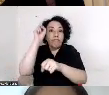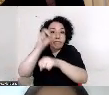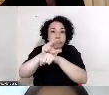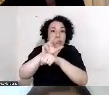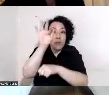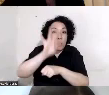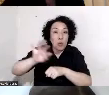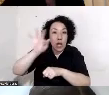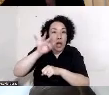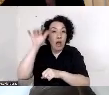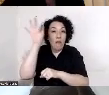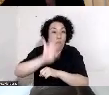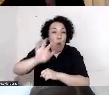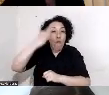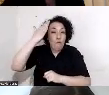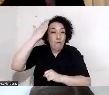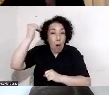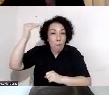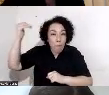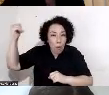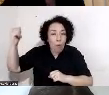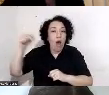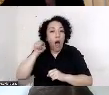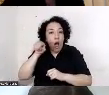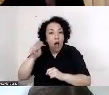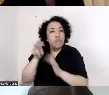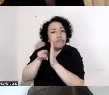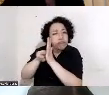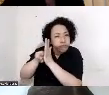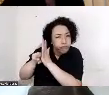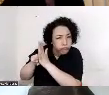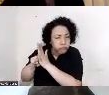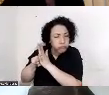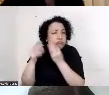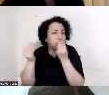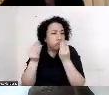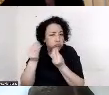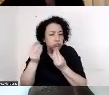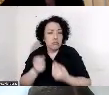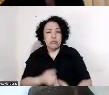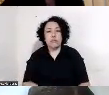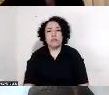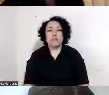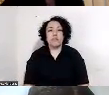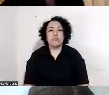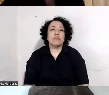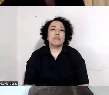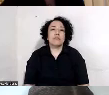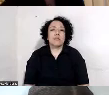competitivas. And we asked them what twice exceptional students need